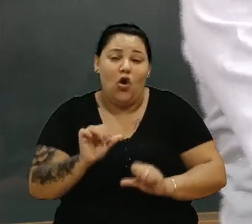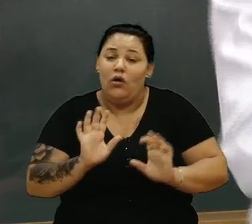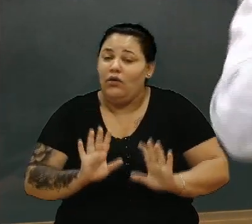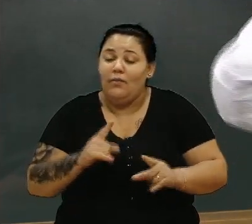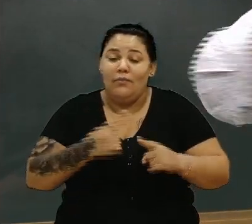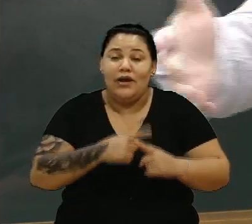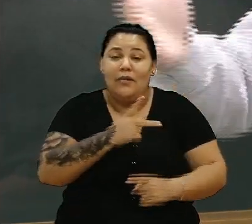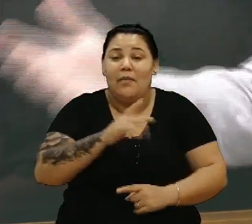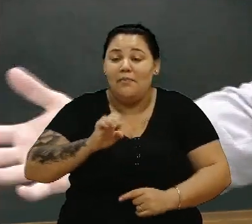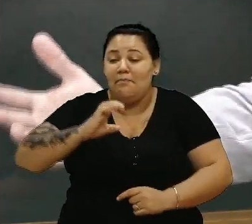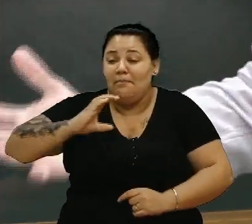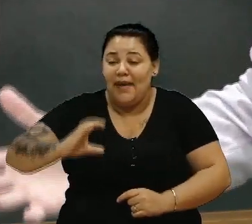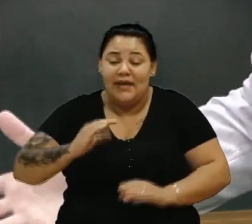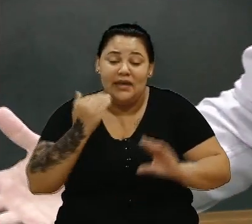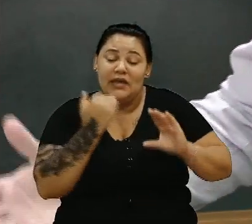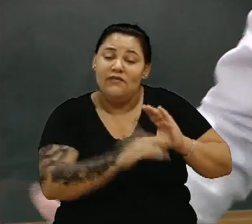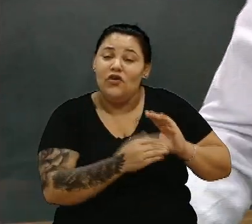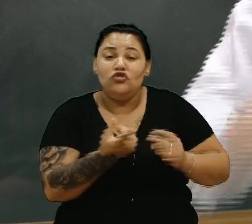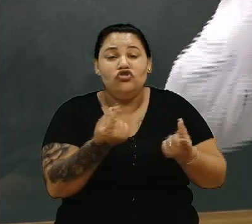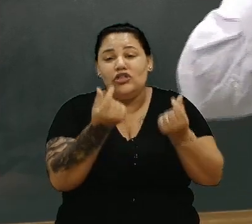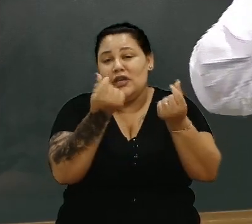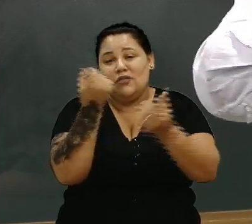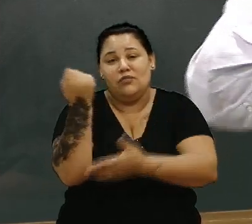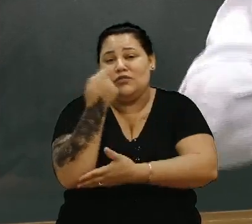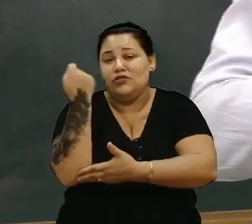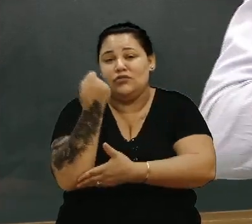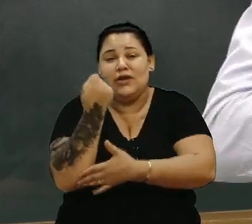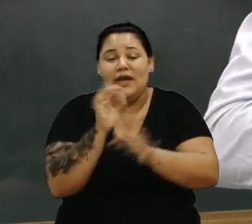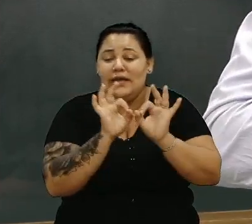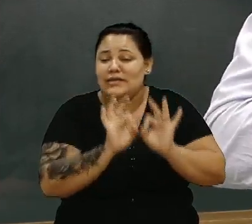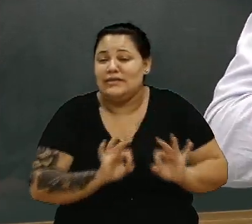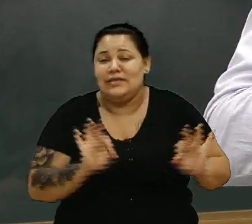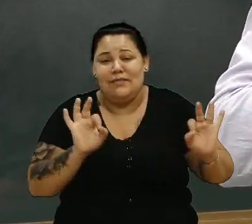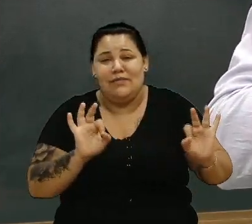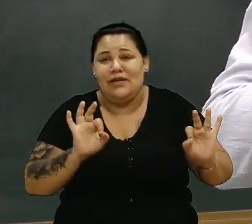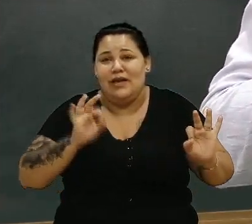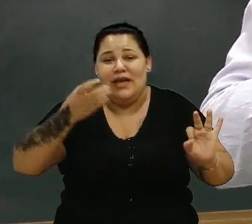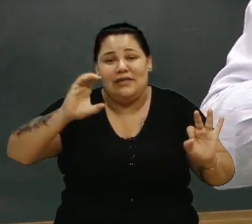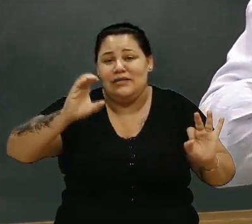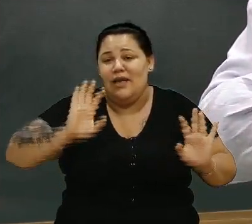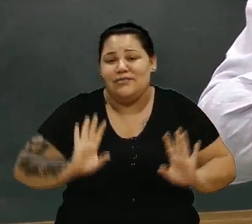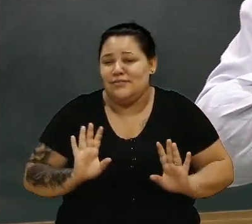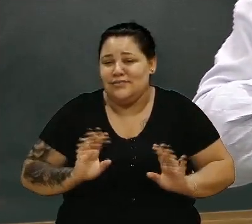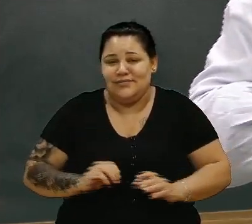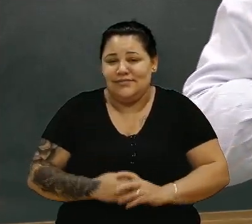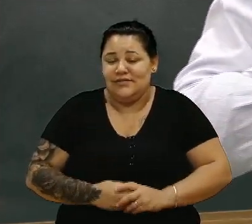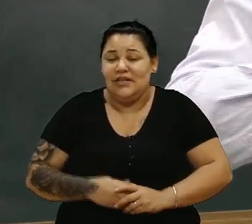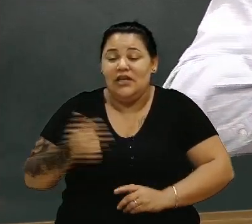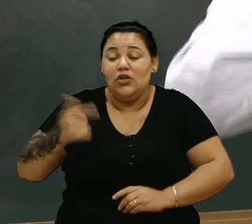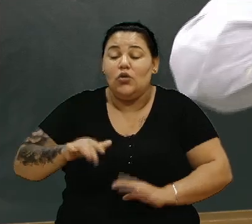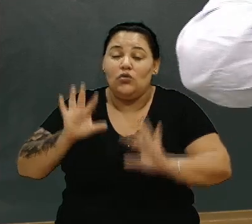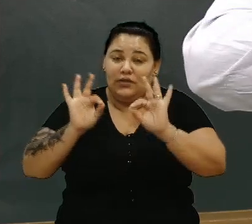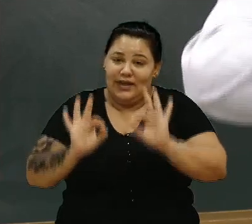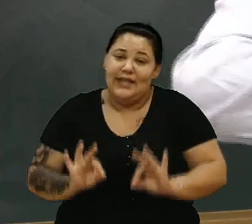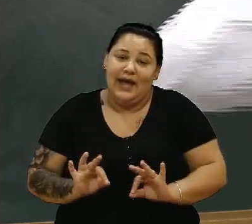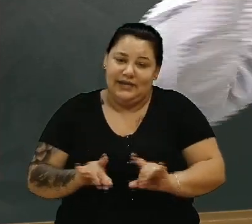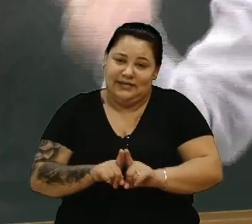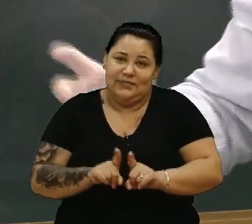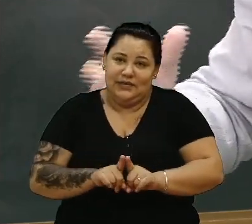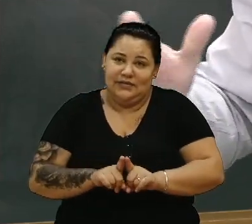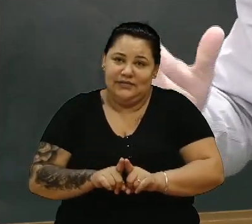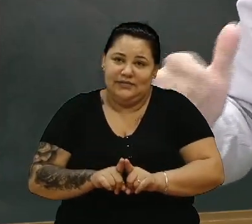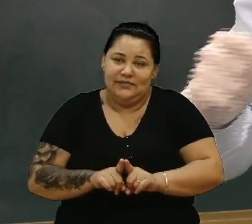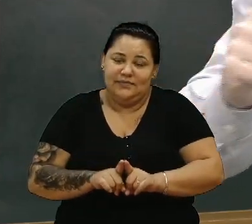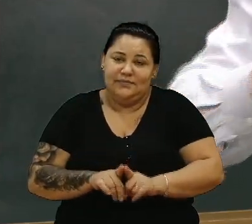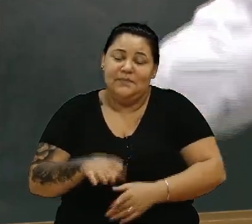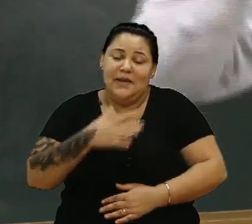que encaminhou 81 bilhões para o Rio Grande do Sul. É simples, é ciência. E outro detalhe, que para mim fica